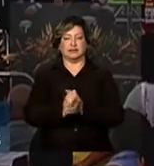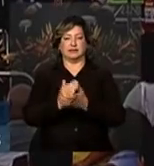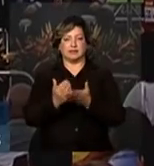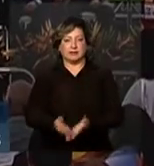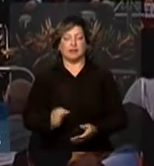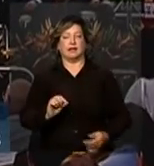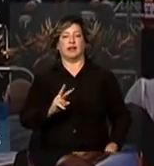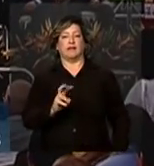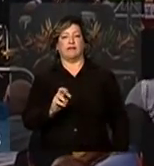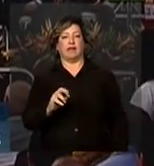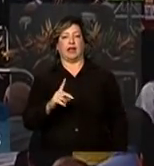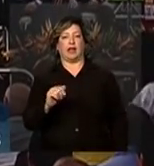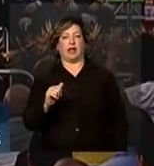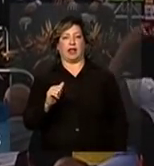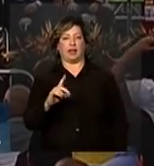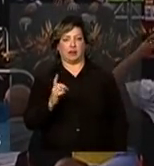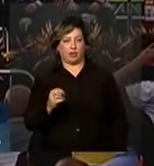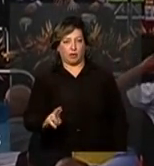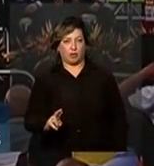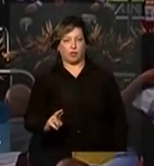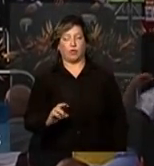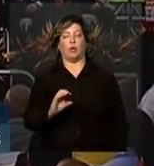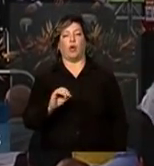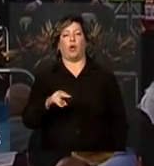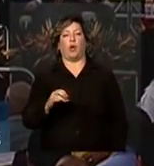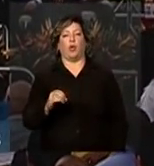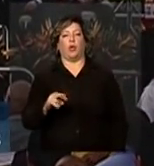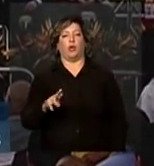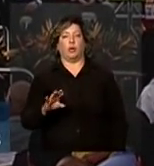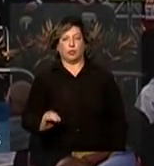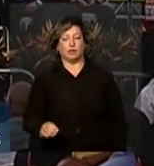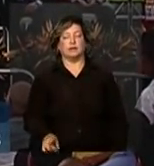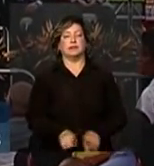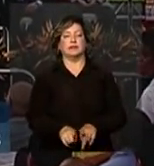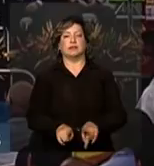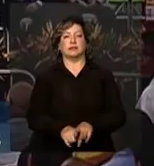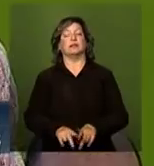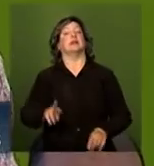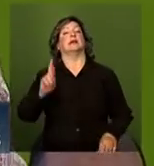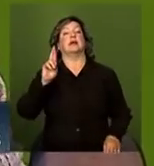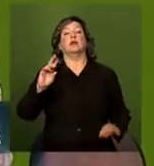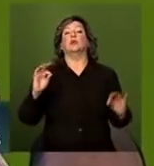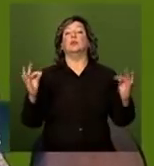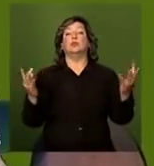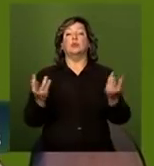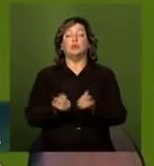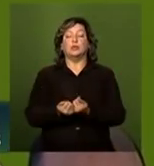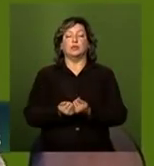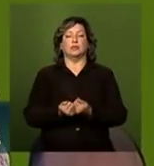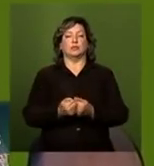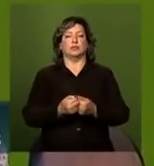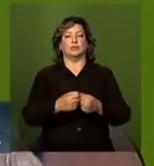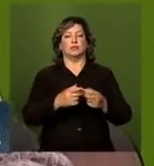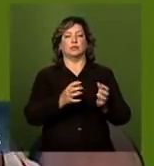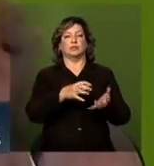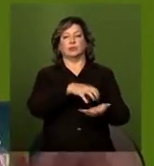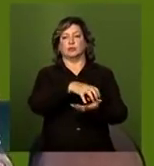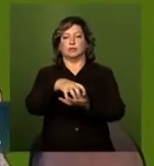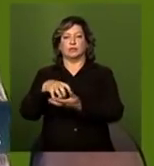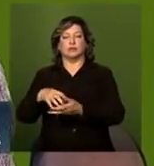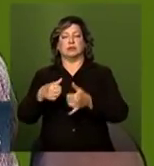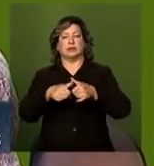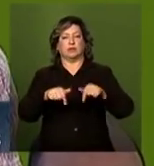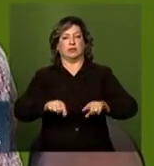vereador geov Honório e também representando todas as instituições aqui também